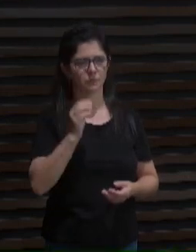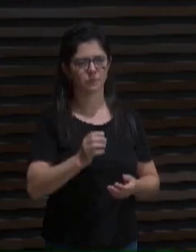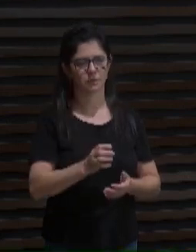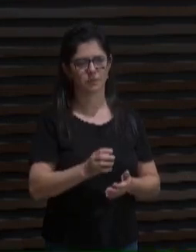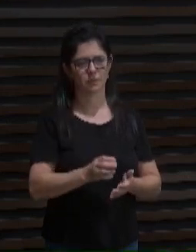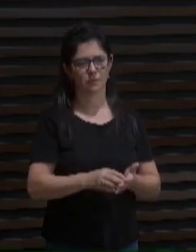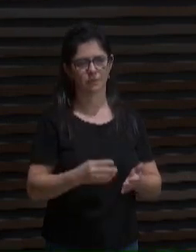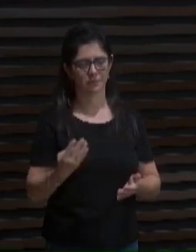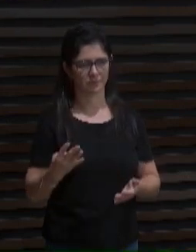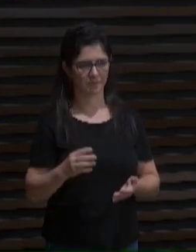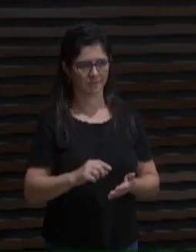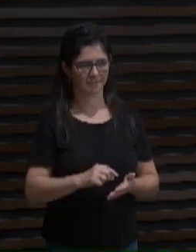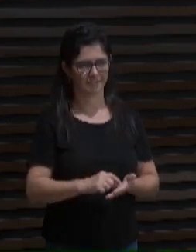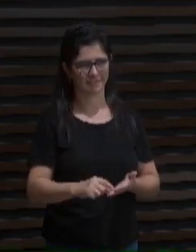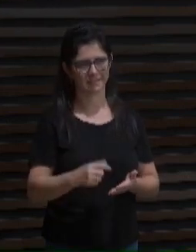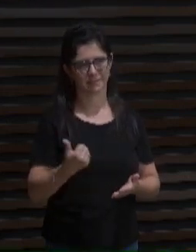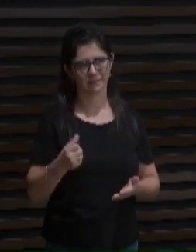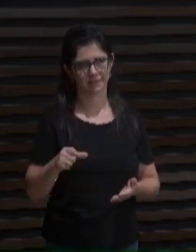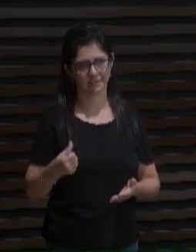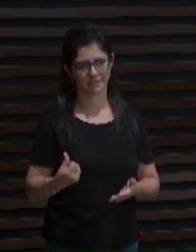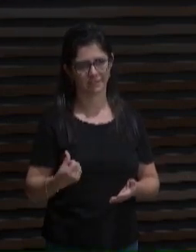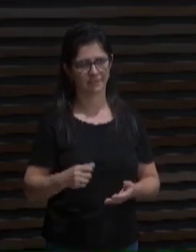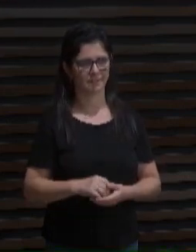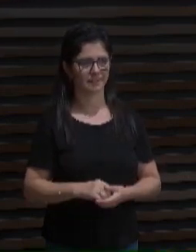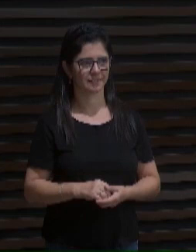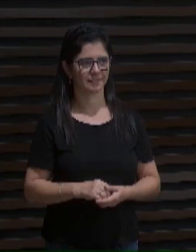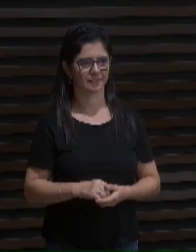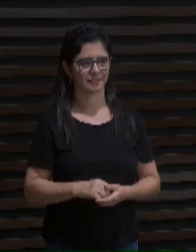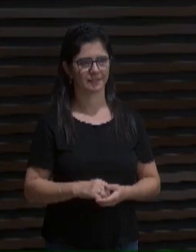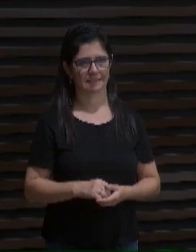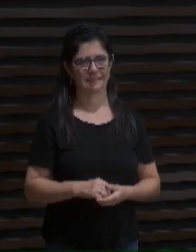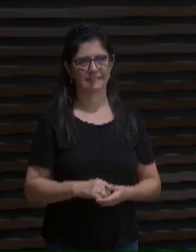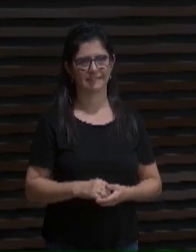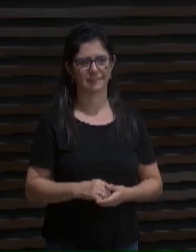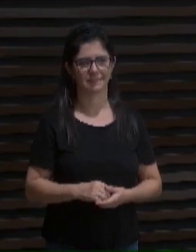opa, eu pulei um, então vamos lá, Salmo, queria só ver se vocês estão